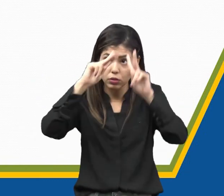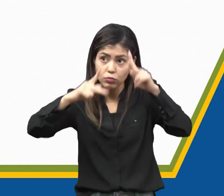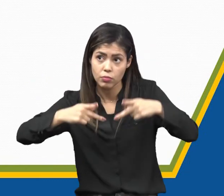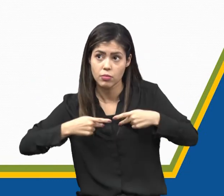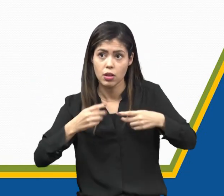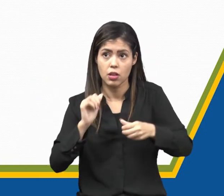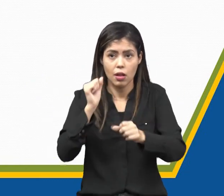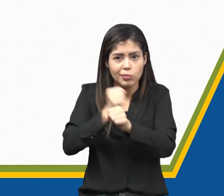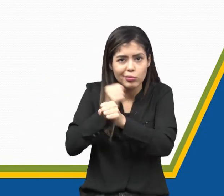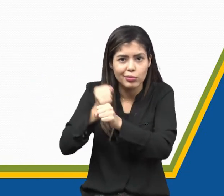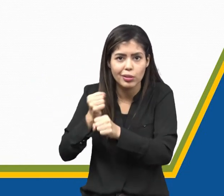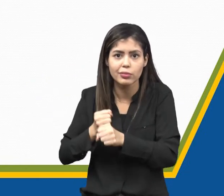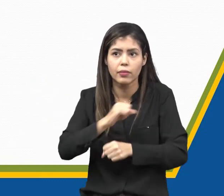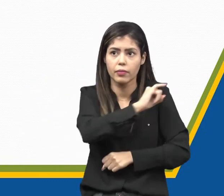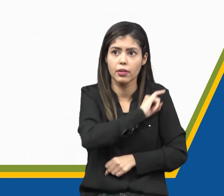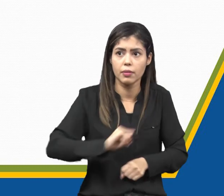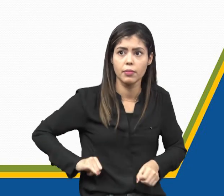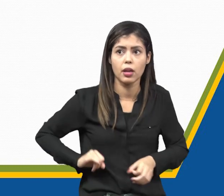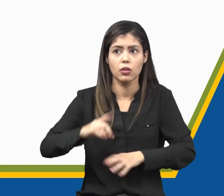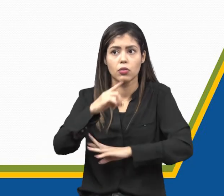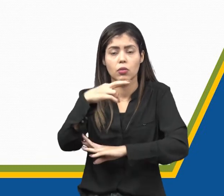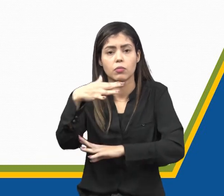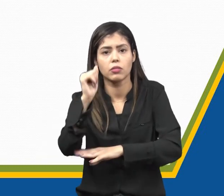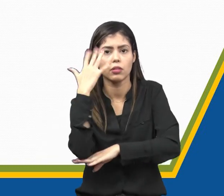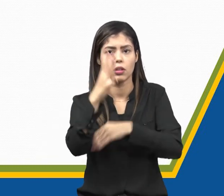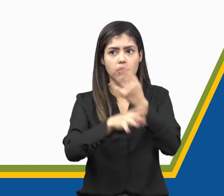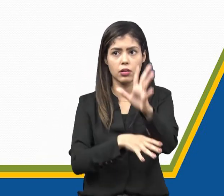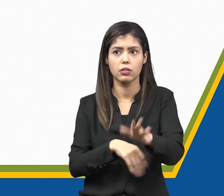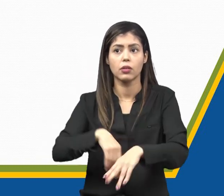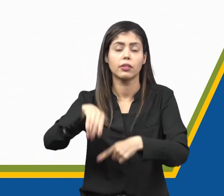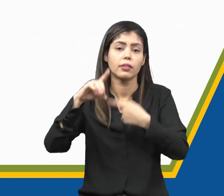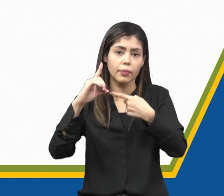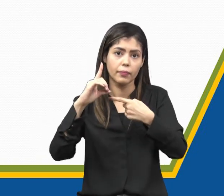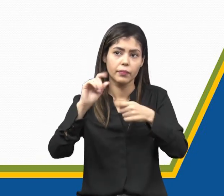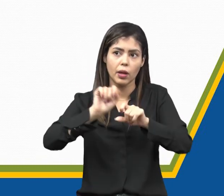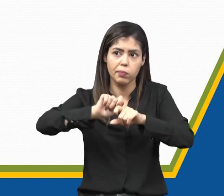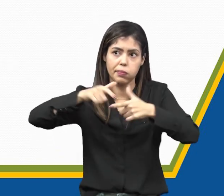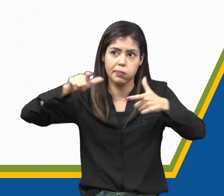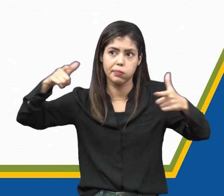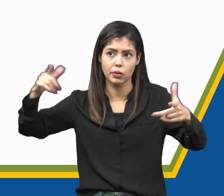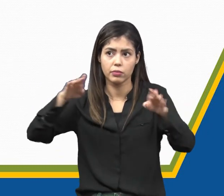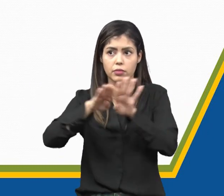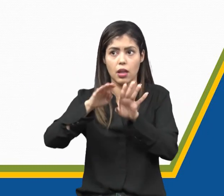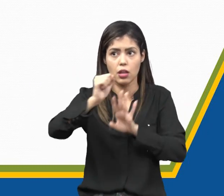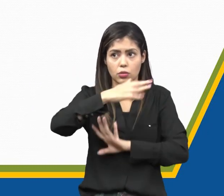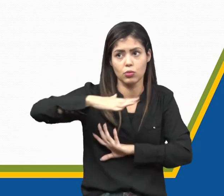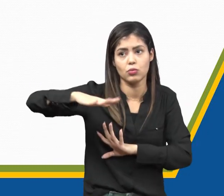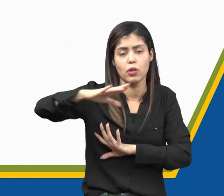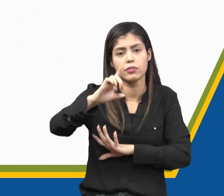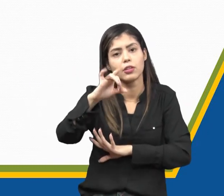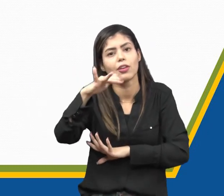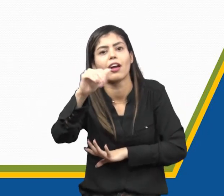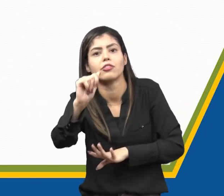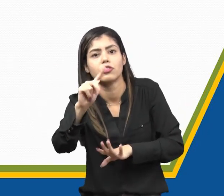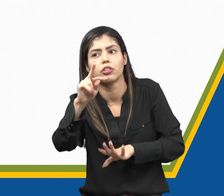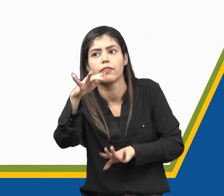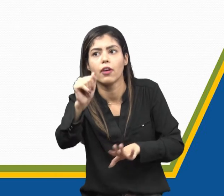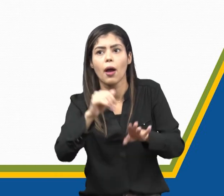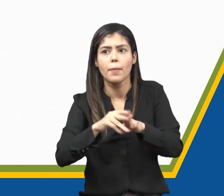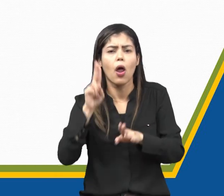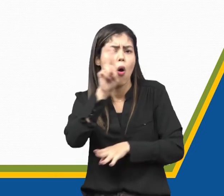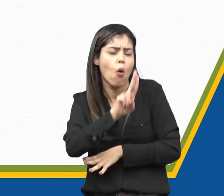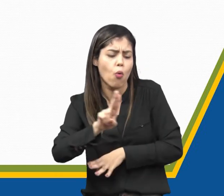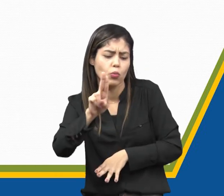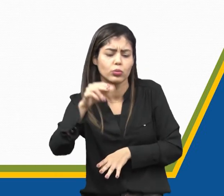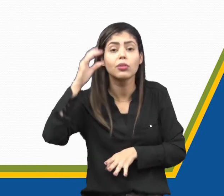forma a reconstruir o império dos domínios da natureza. Letra D, a ampliação das medidas socioeducativas para o uso consciente